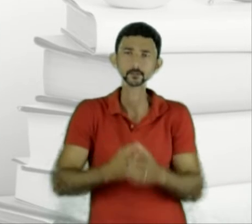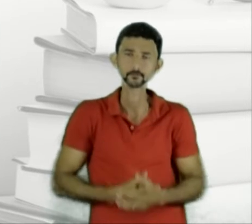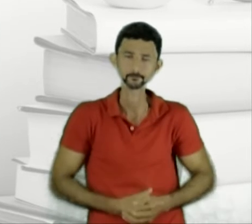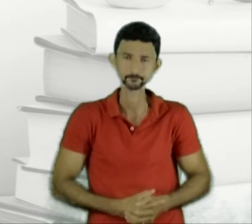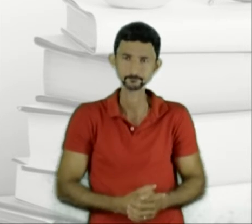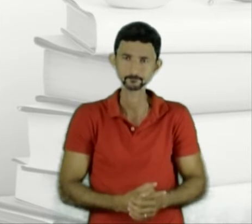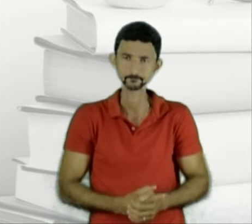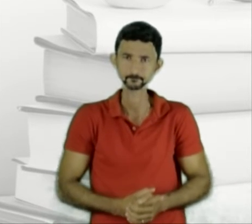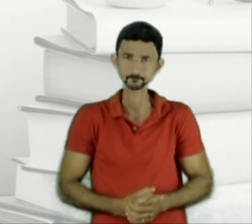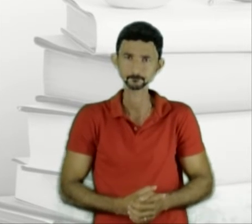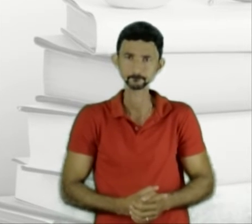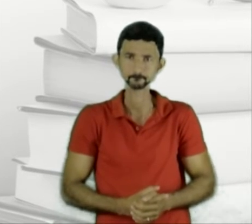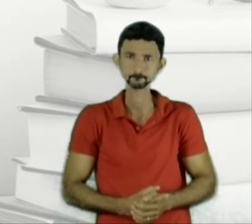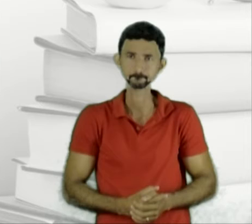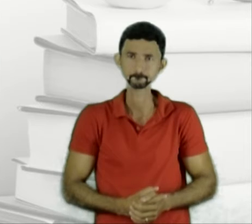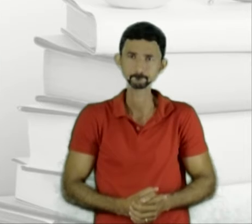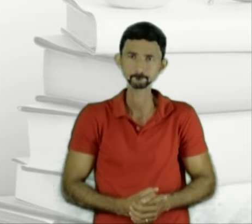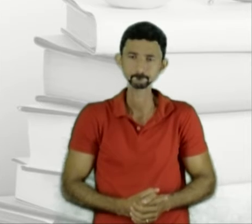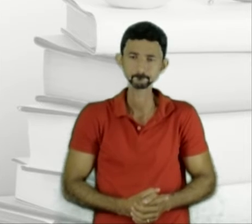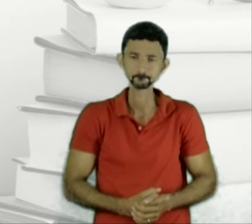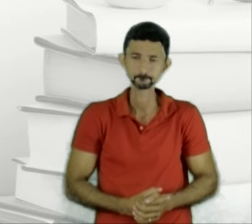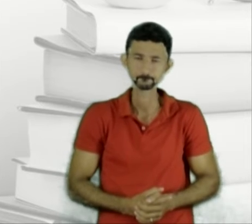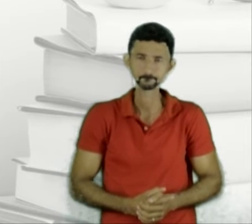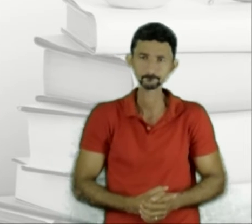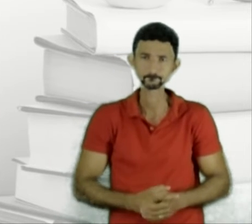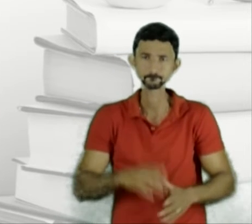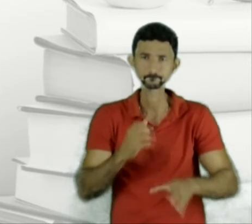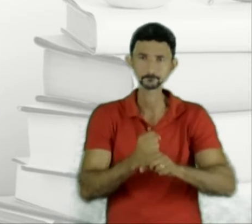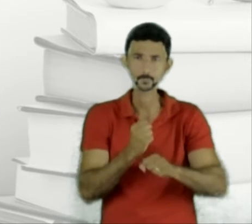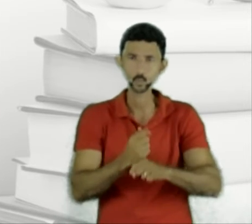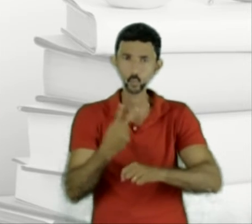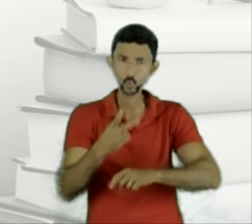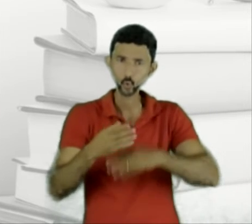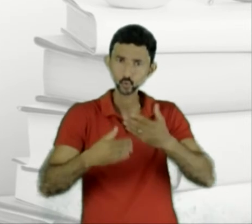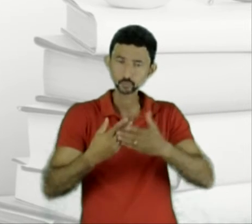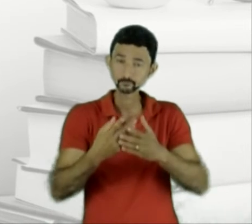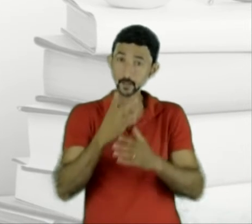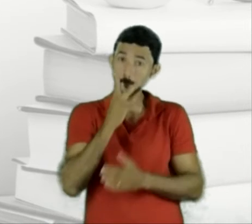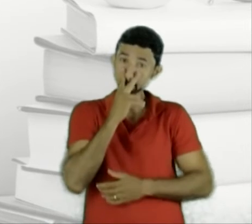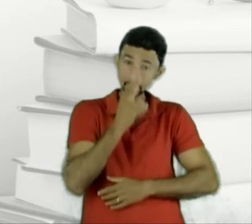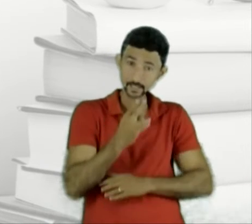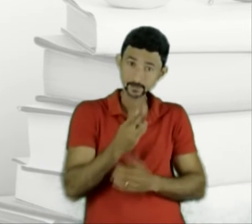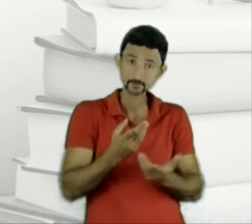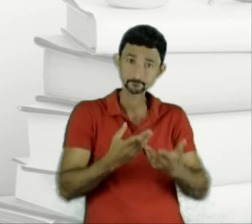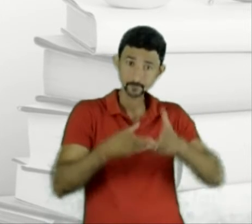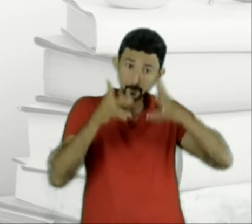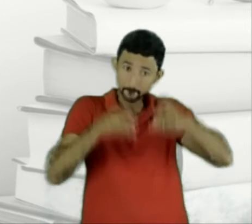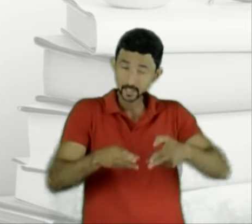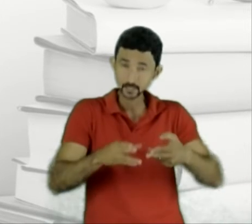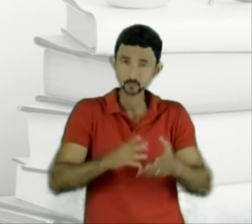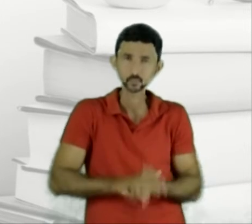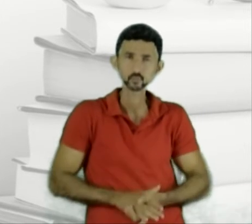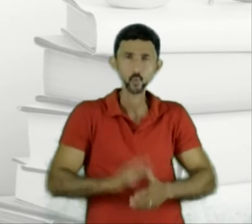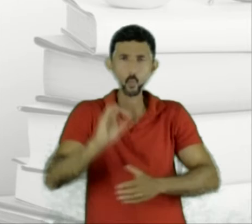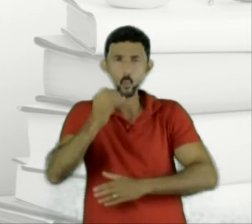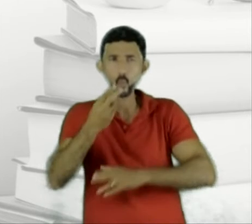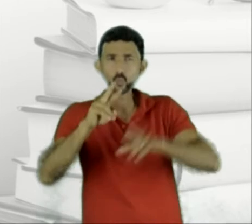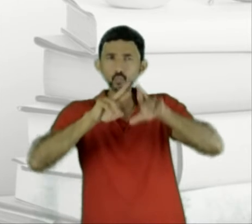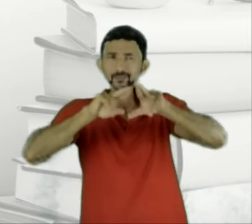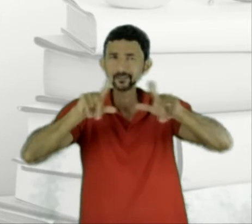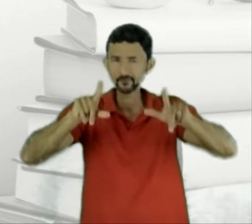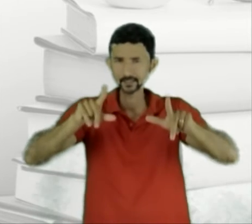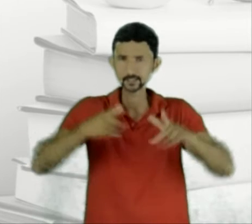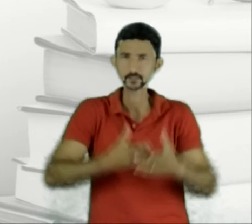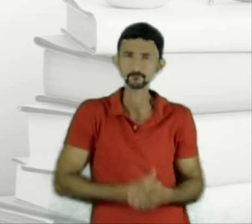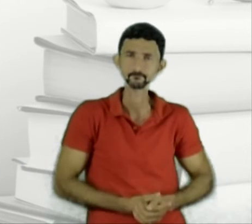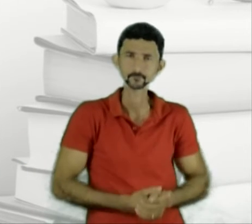de monômios. Dados dois monômios, semelhantes ou não, isso é importante, certo? Agora, não se